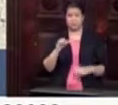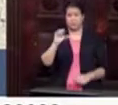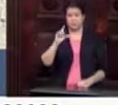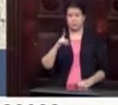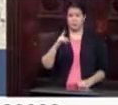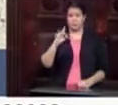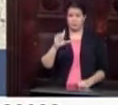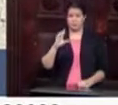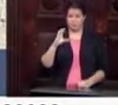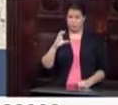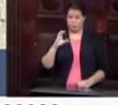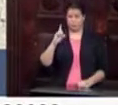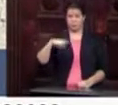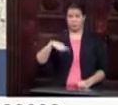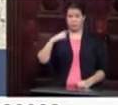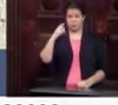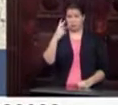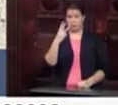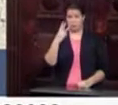PLC é 347.